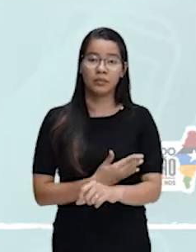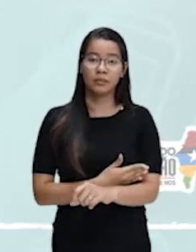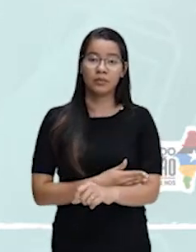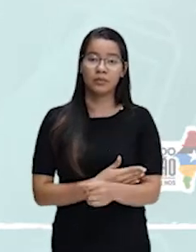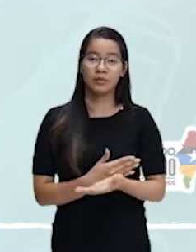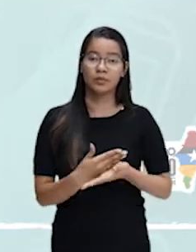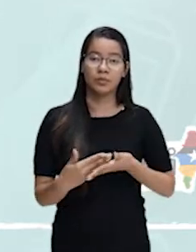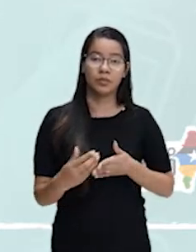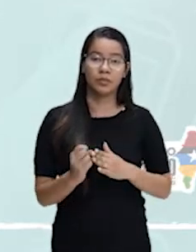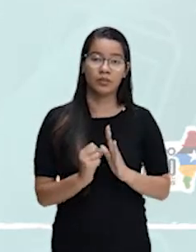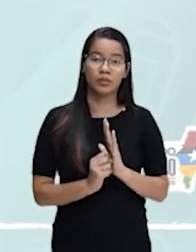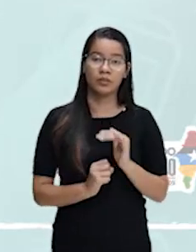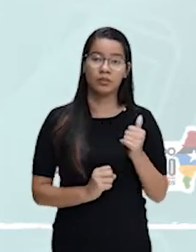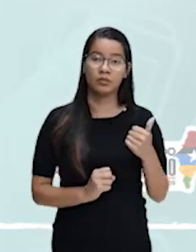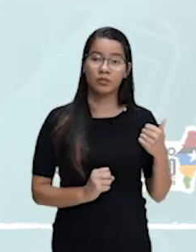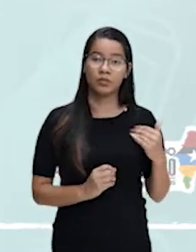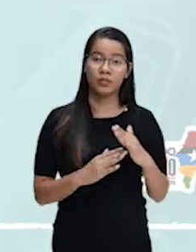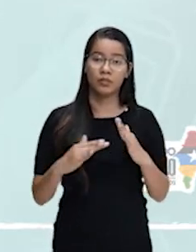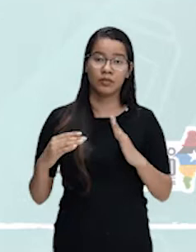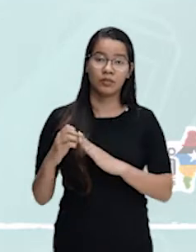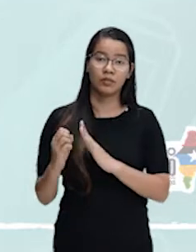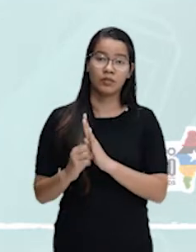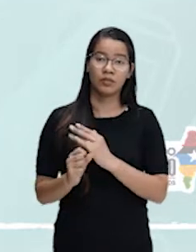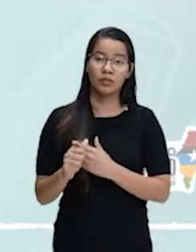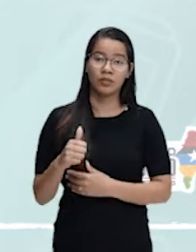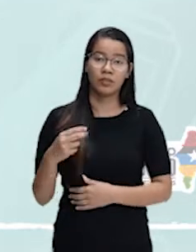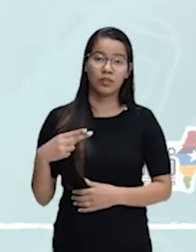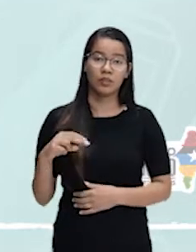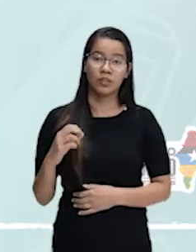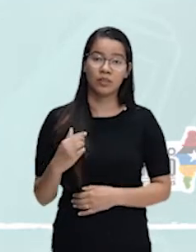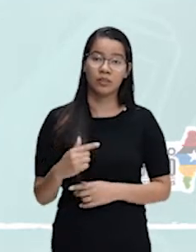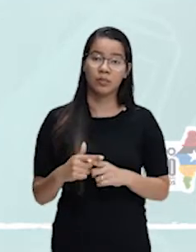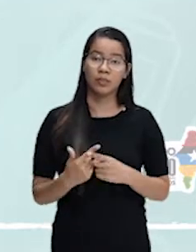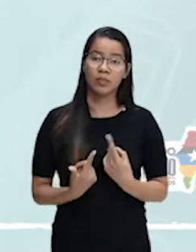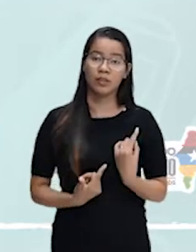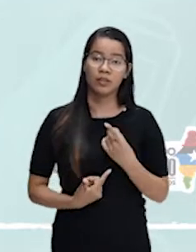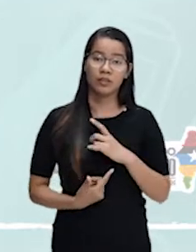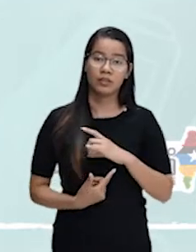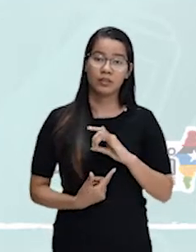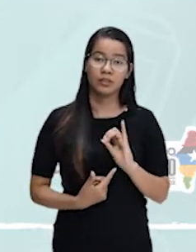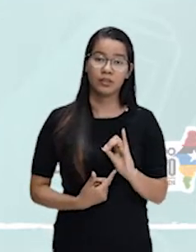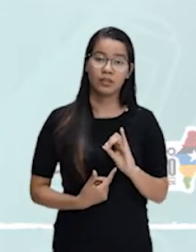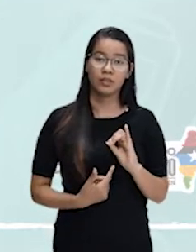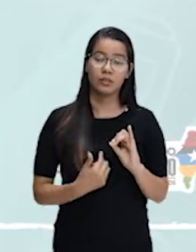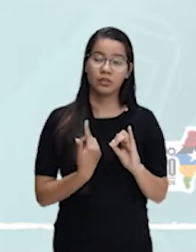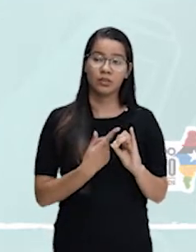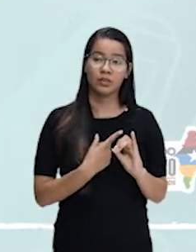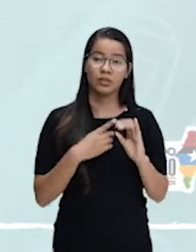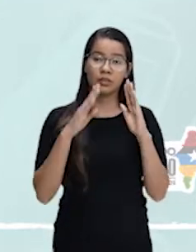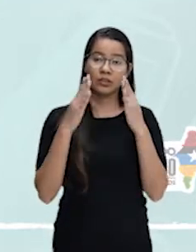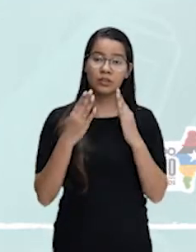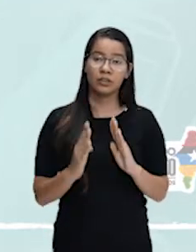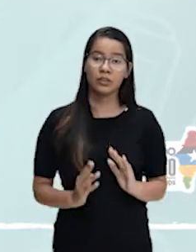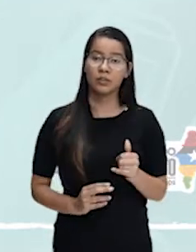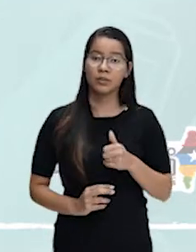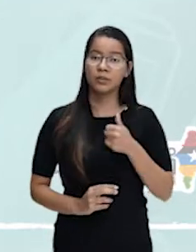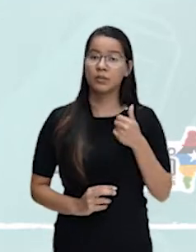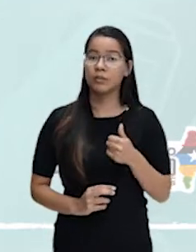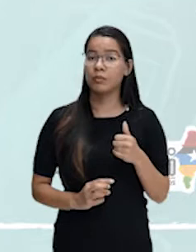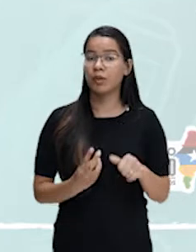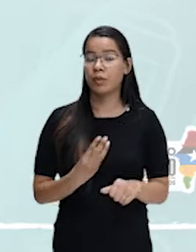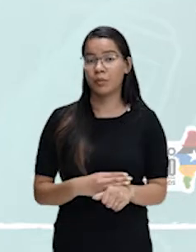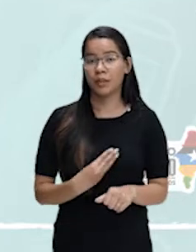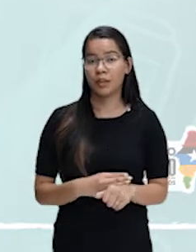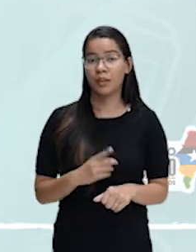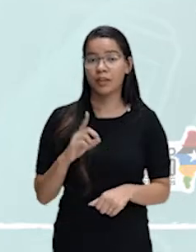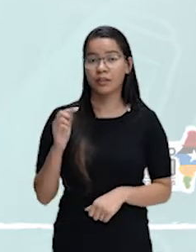do século XI ao XV. Mas se nós analisarmos o primeiro momento da Baixa Idade Média, e